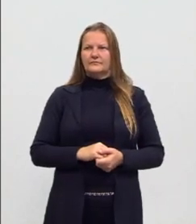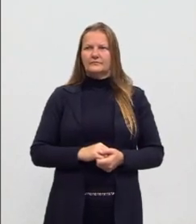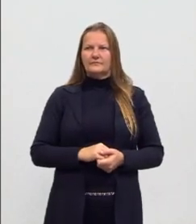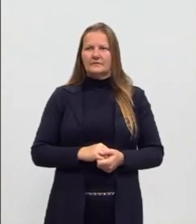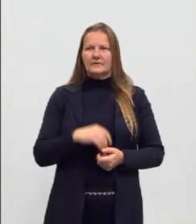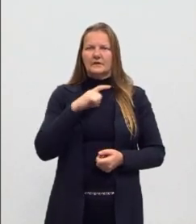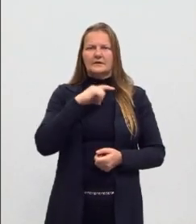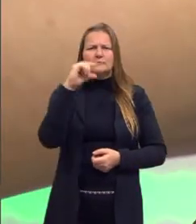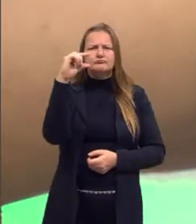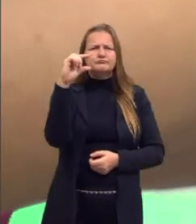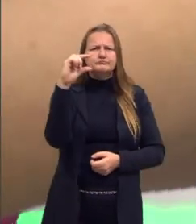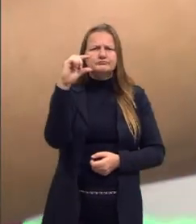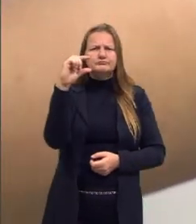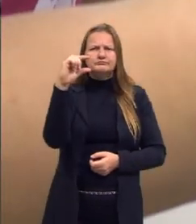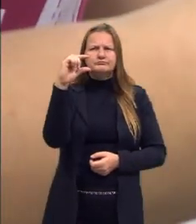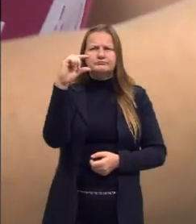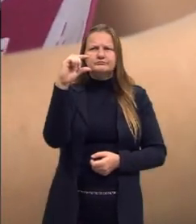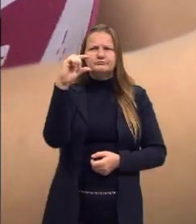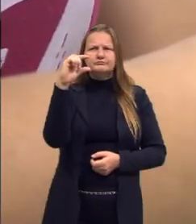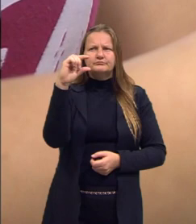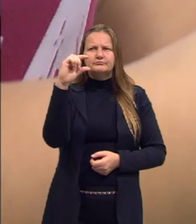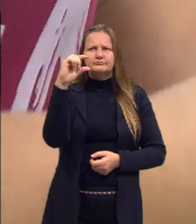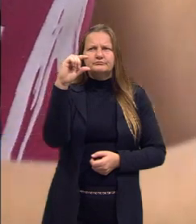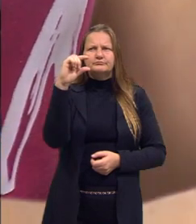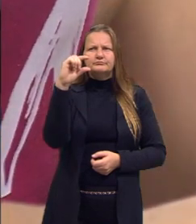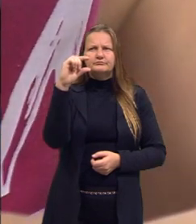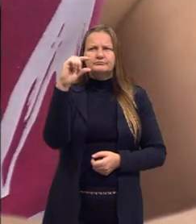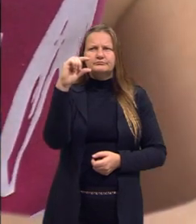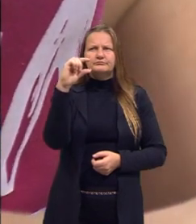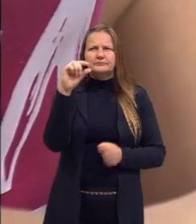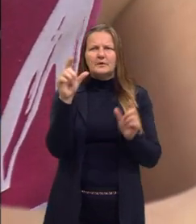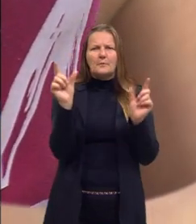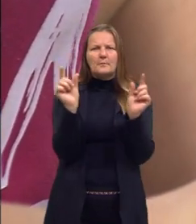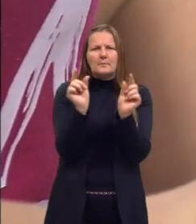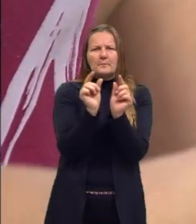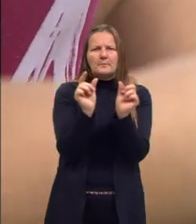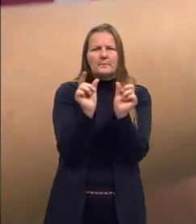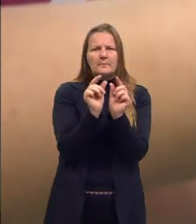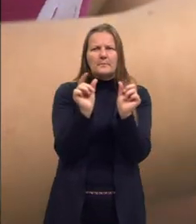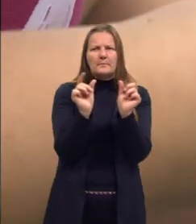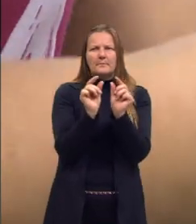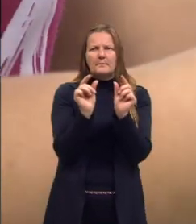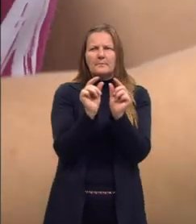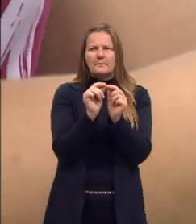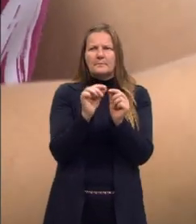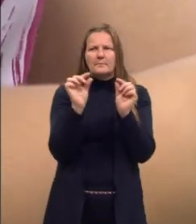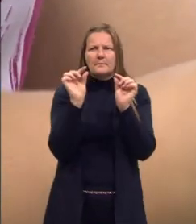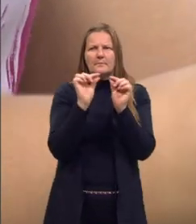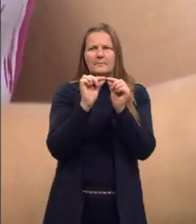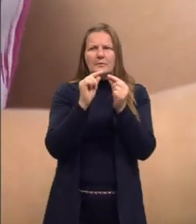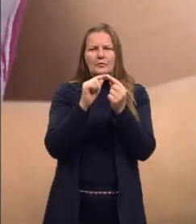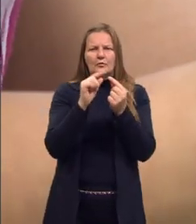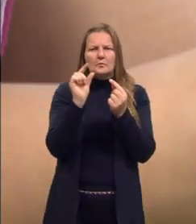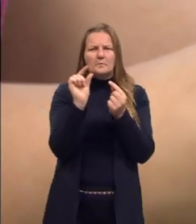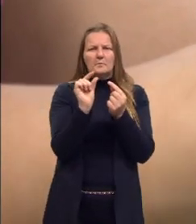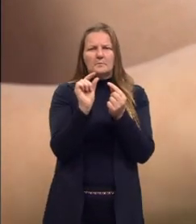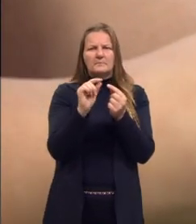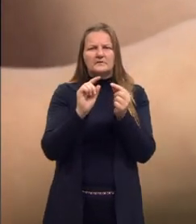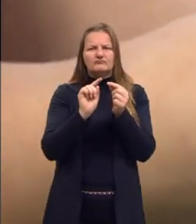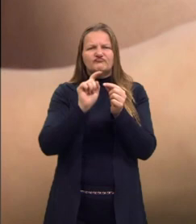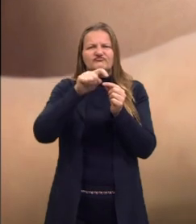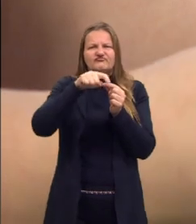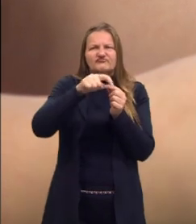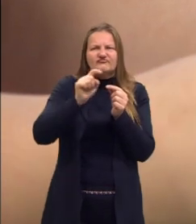resistores tá que eu tenho vários né são menores ainda dá Olha isso aqui é um pouquinho maior ele já tá até